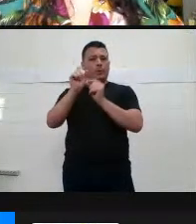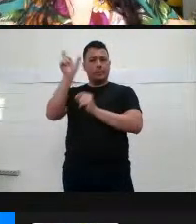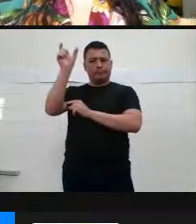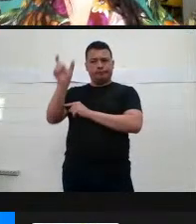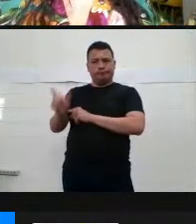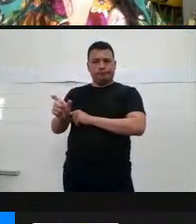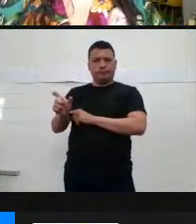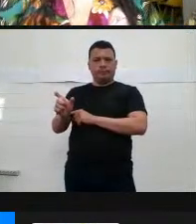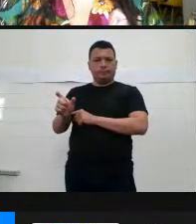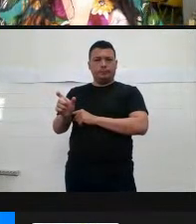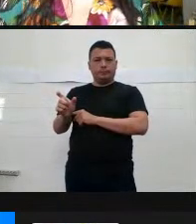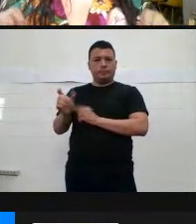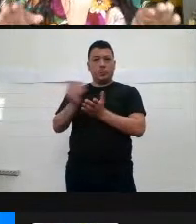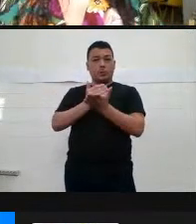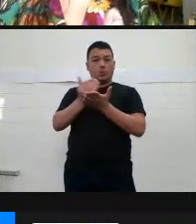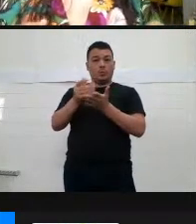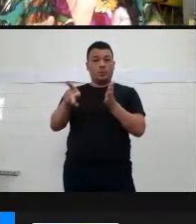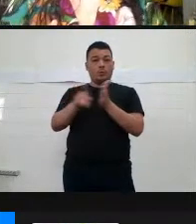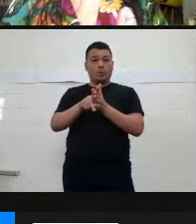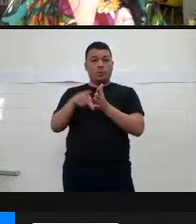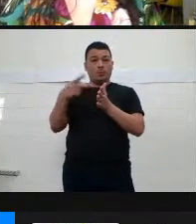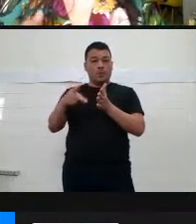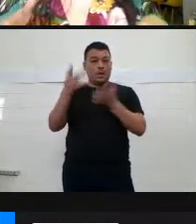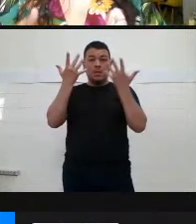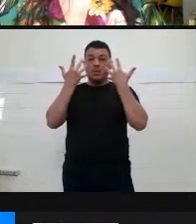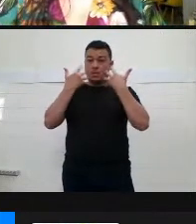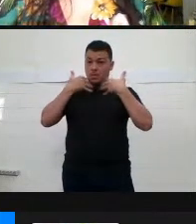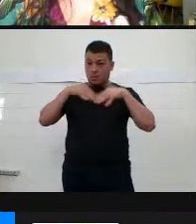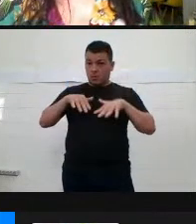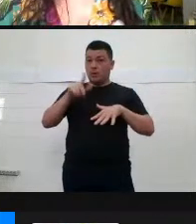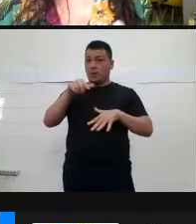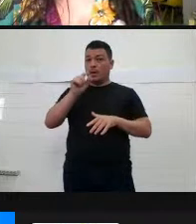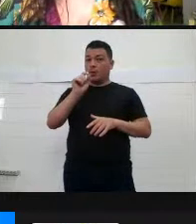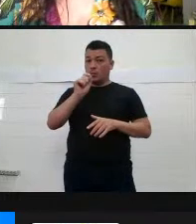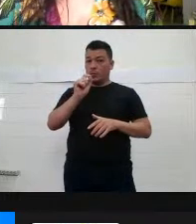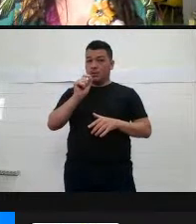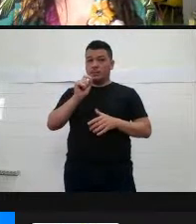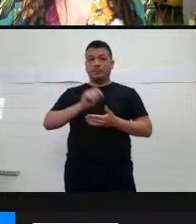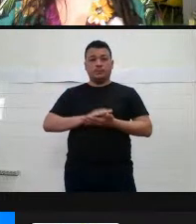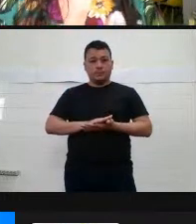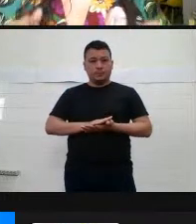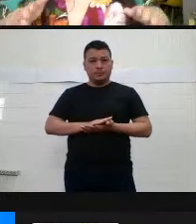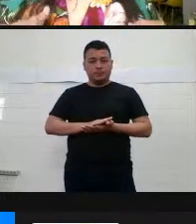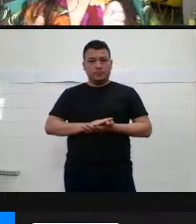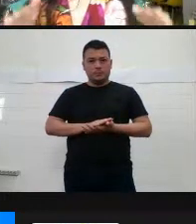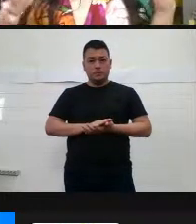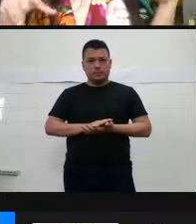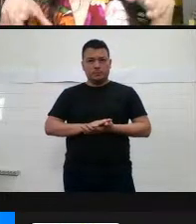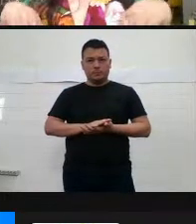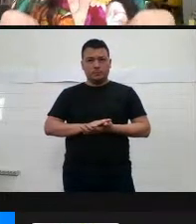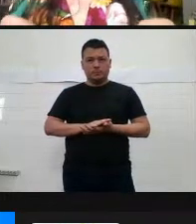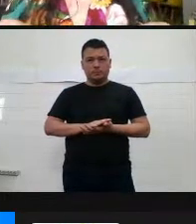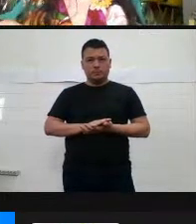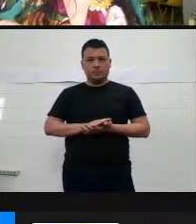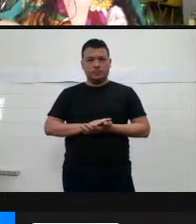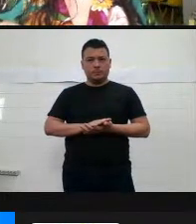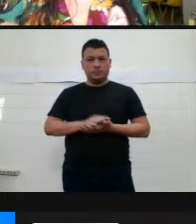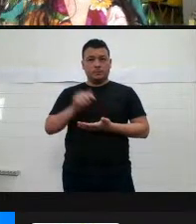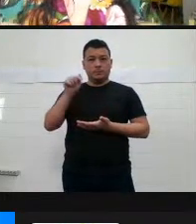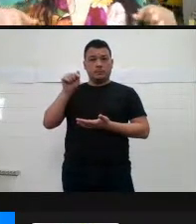o primato da natureza era justamente o calor. E aí, a partir